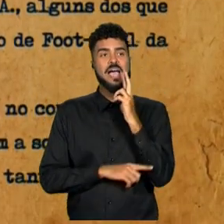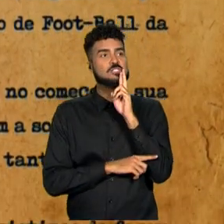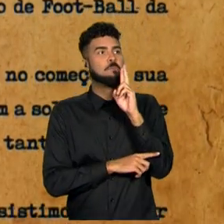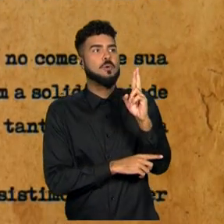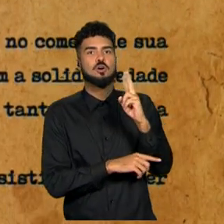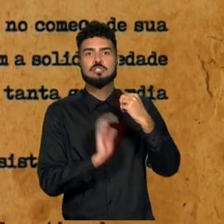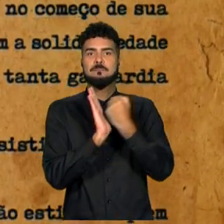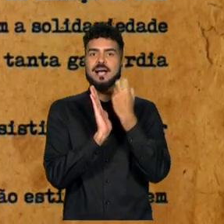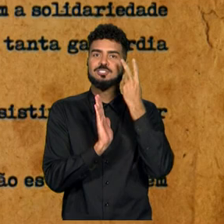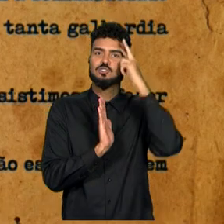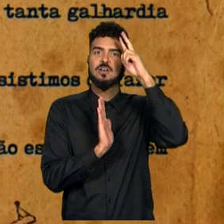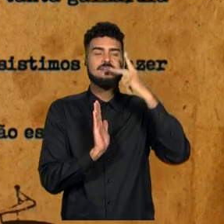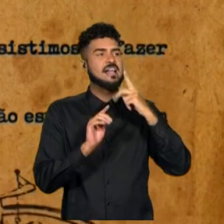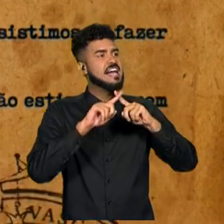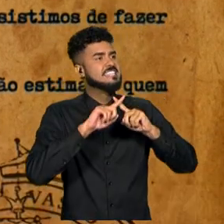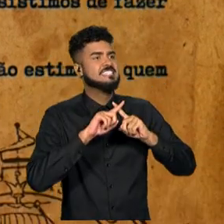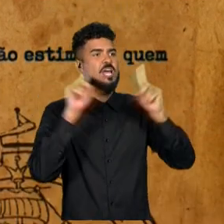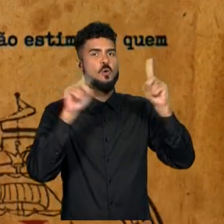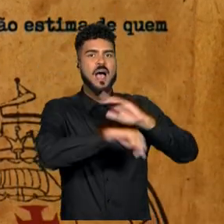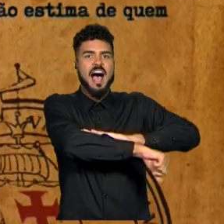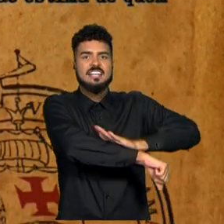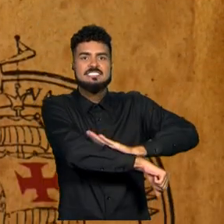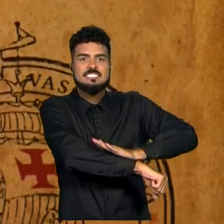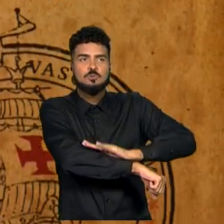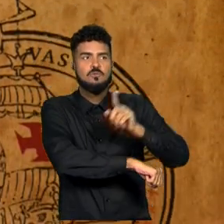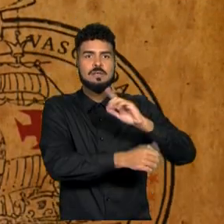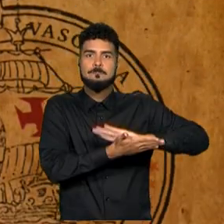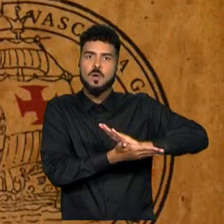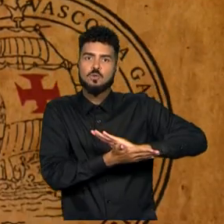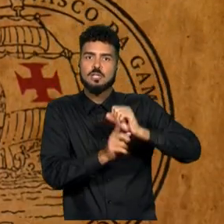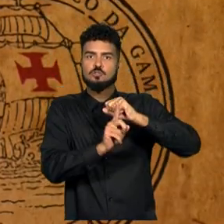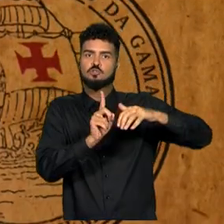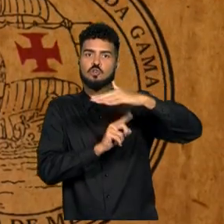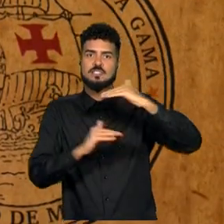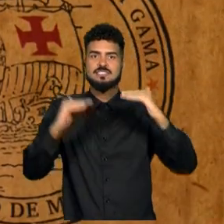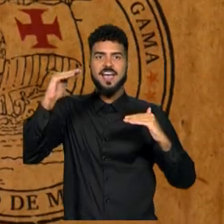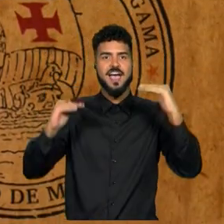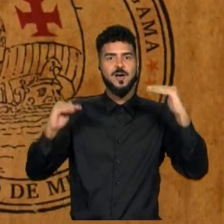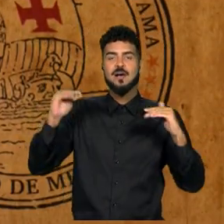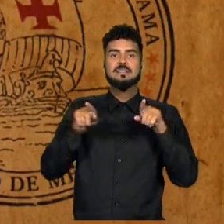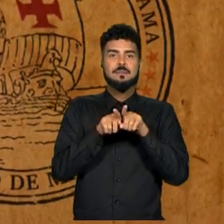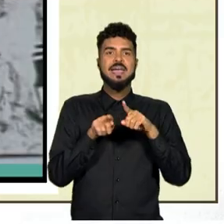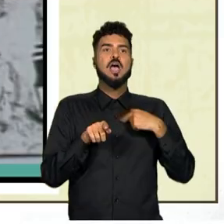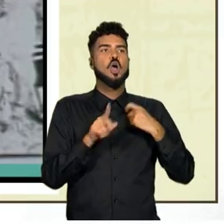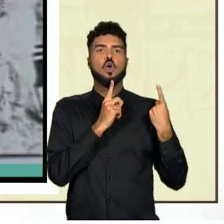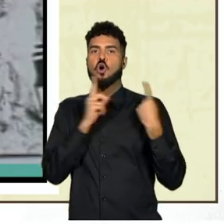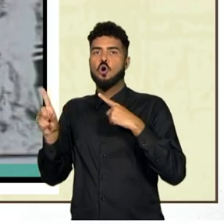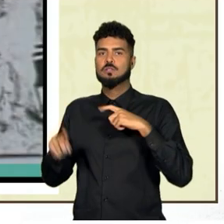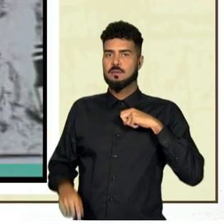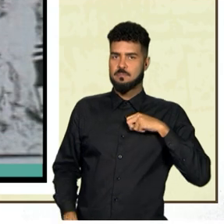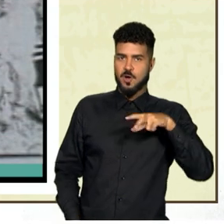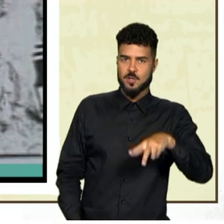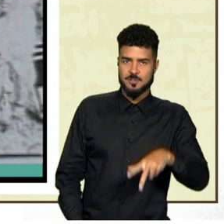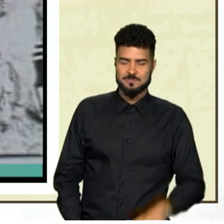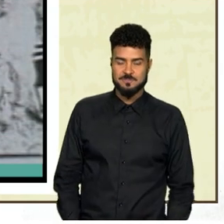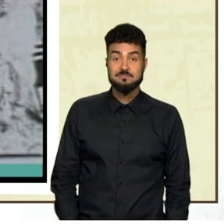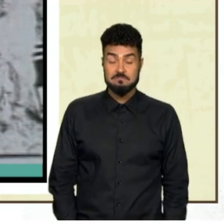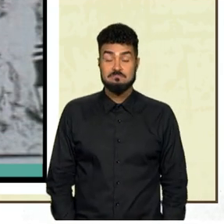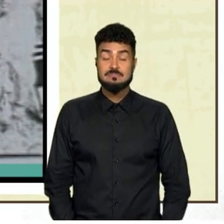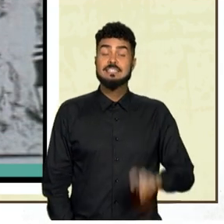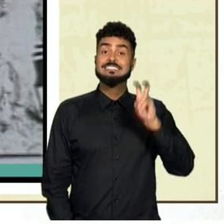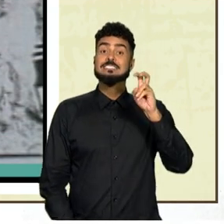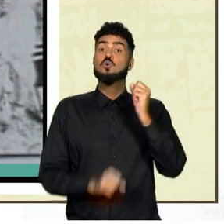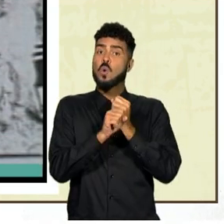que materializa esse não ao racismo, ao preconceito social e ao antilusitanismo. Ficou